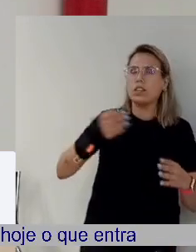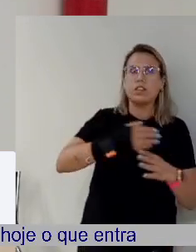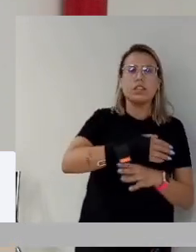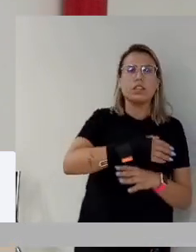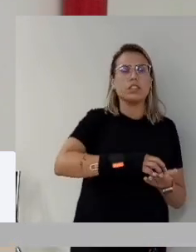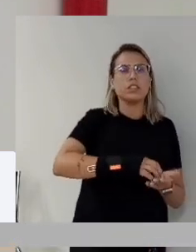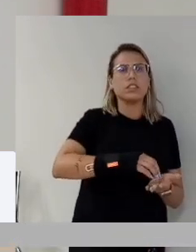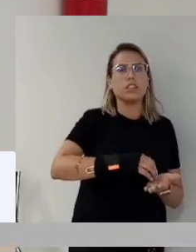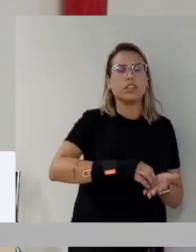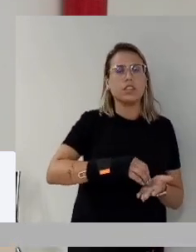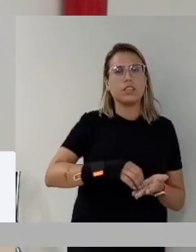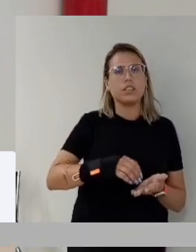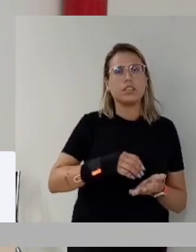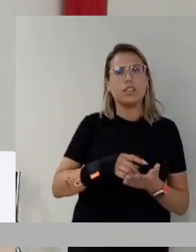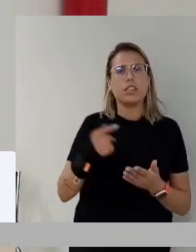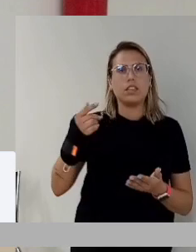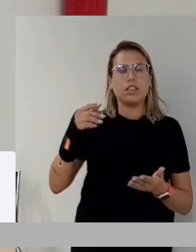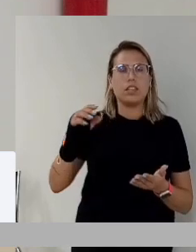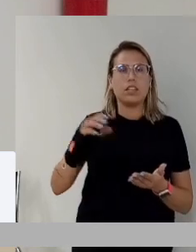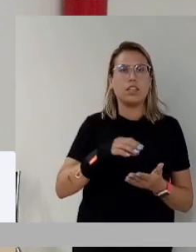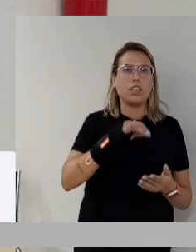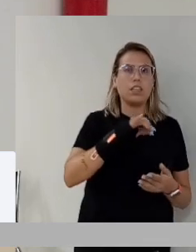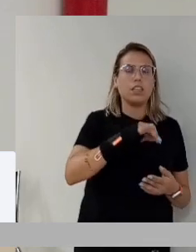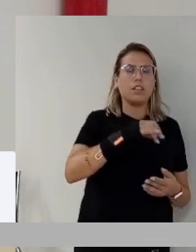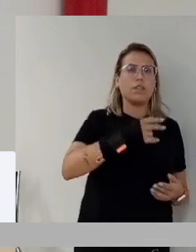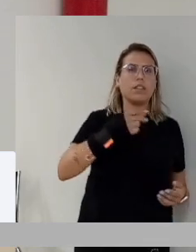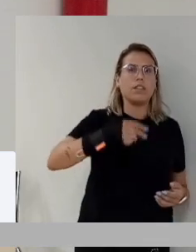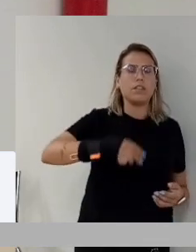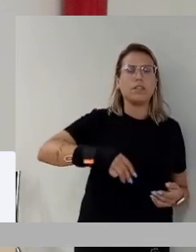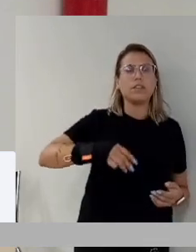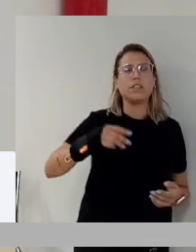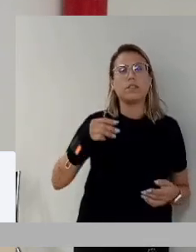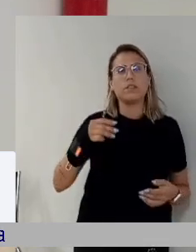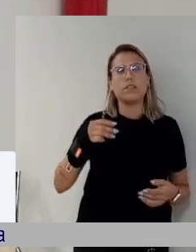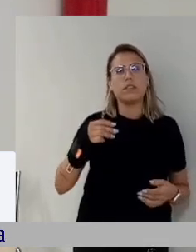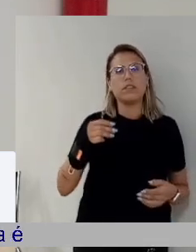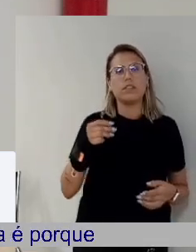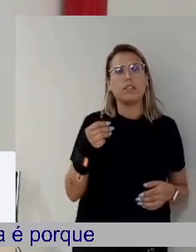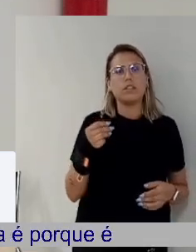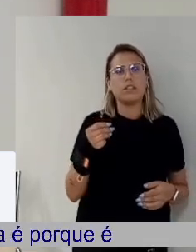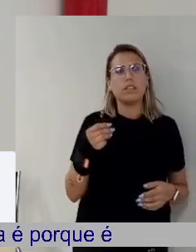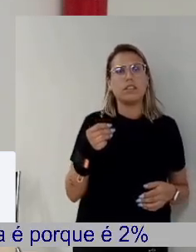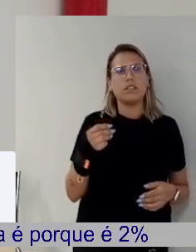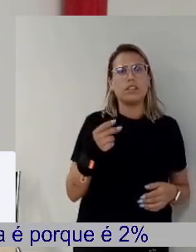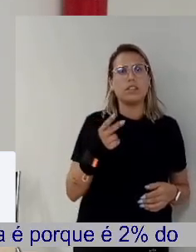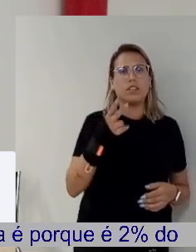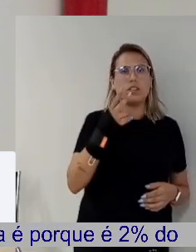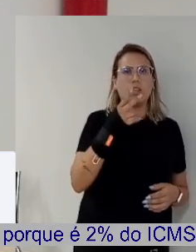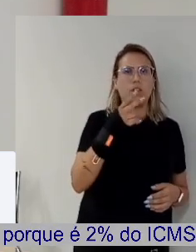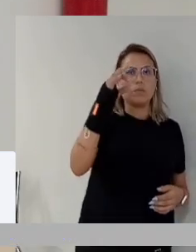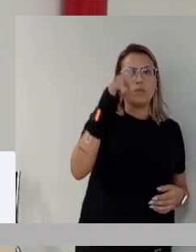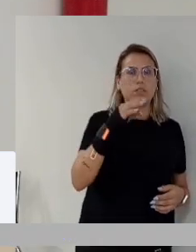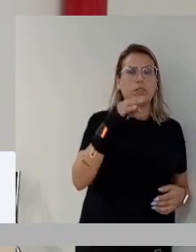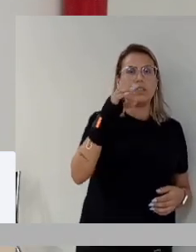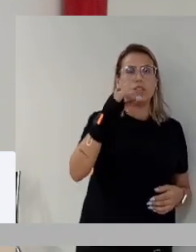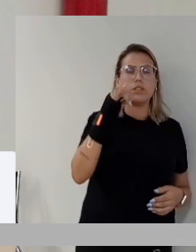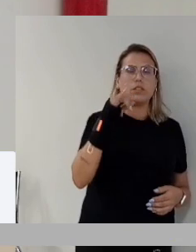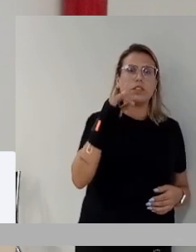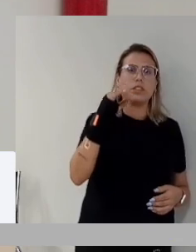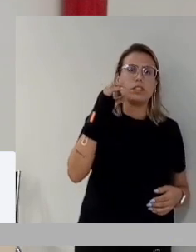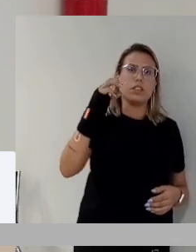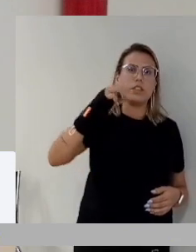e de recurso do iqm eh ele entra nessa é porque é 2% do ICMS né Depende muito do que é